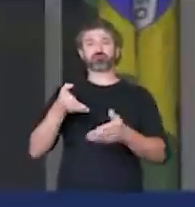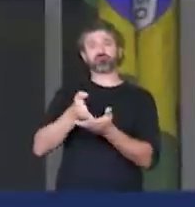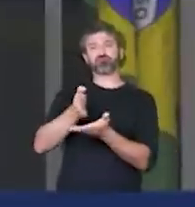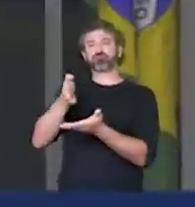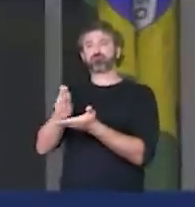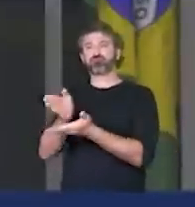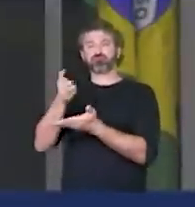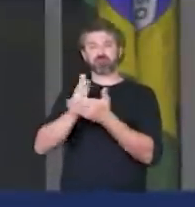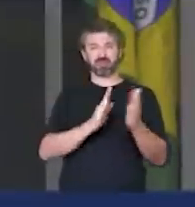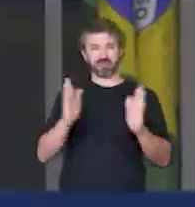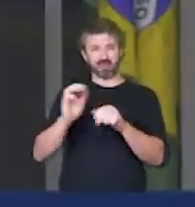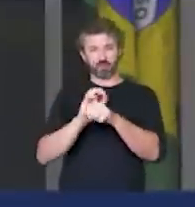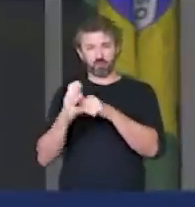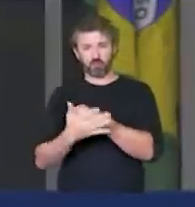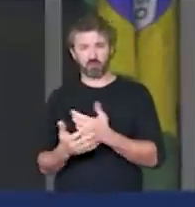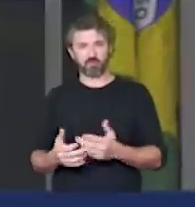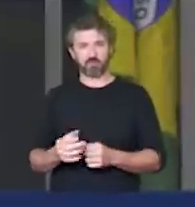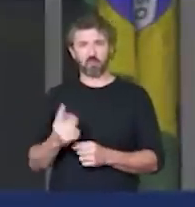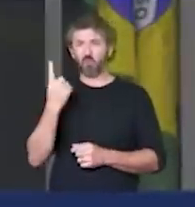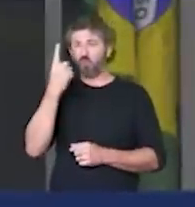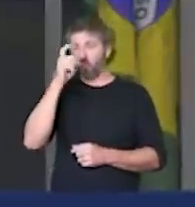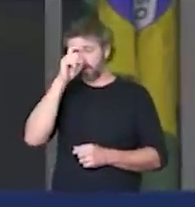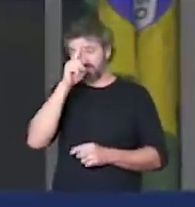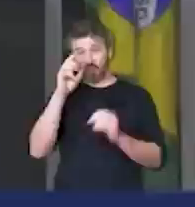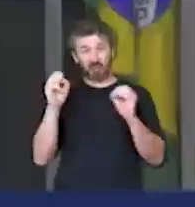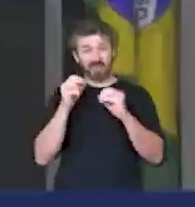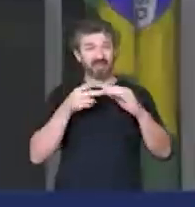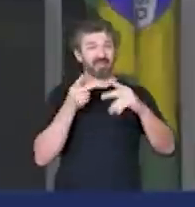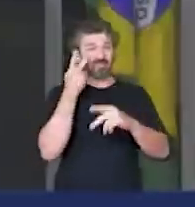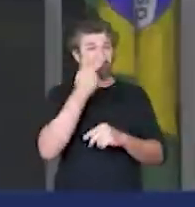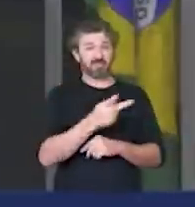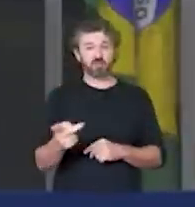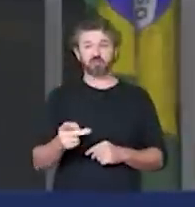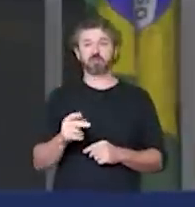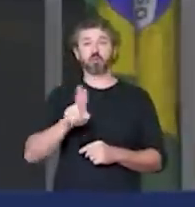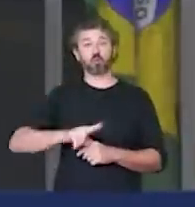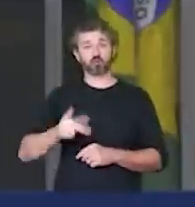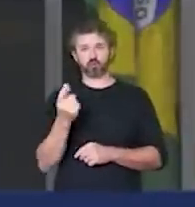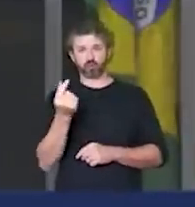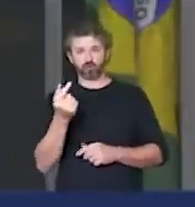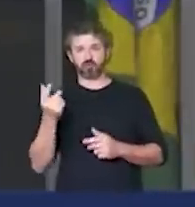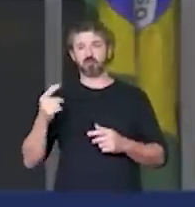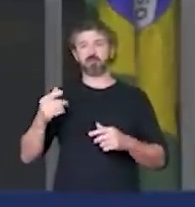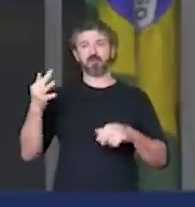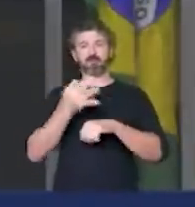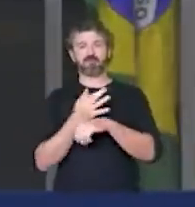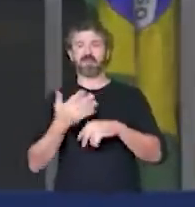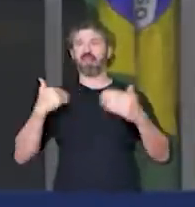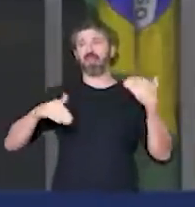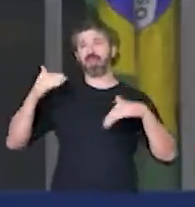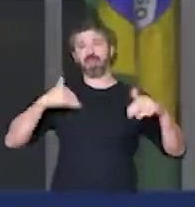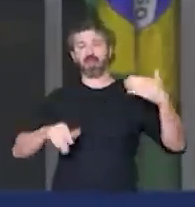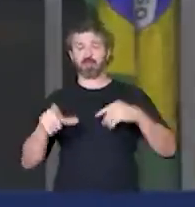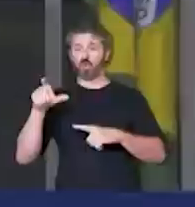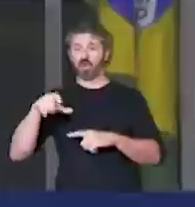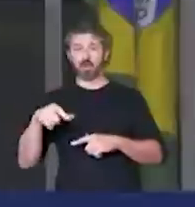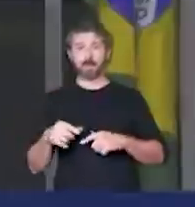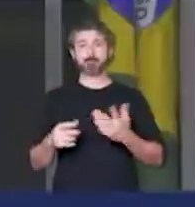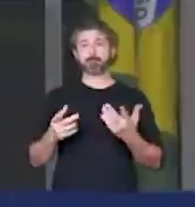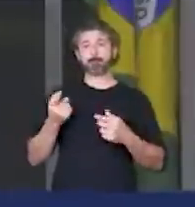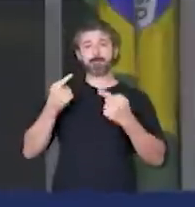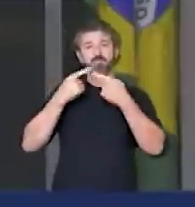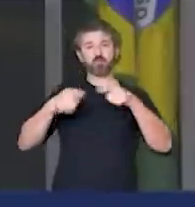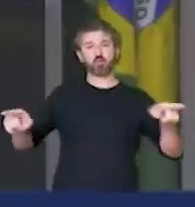aí em plena pandemia, sequer visitou um hospital durante todo esse período e ficou utilizando o nosso dinheiro para andar de férias, ficou usando cartão corporativo